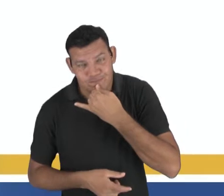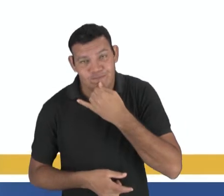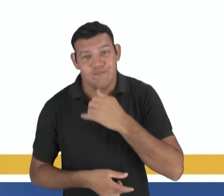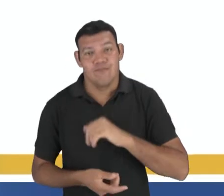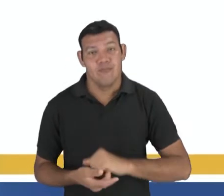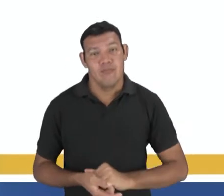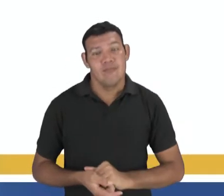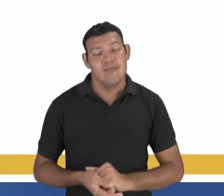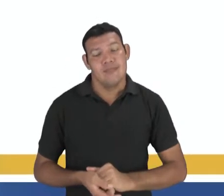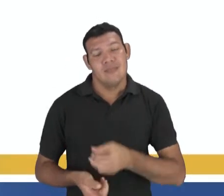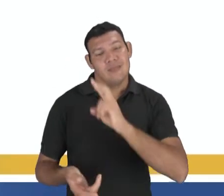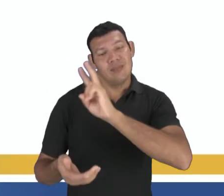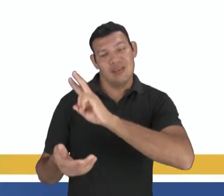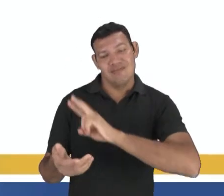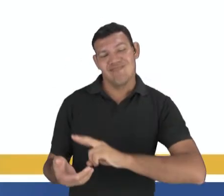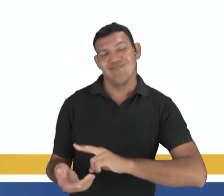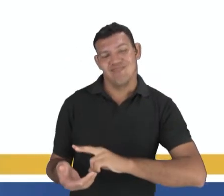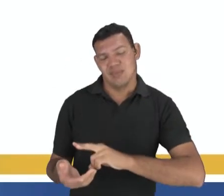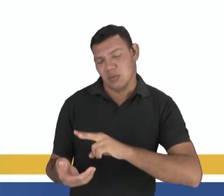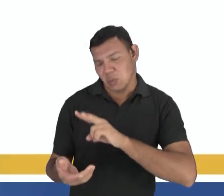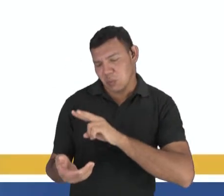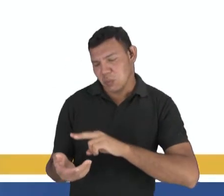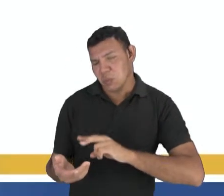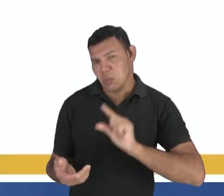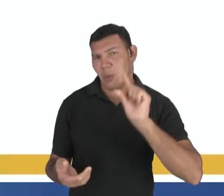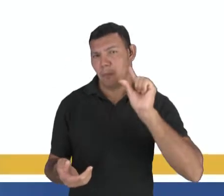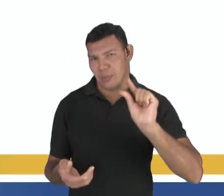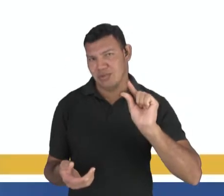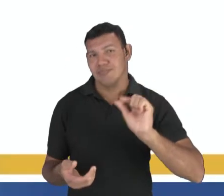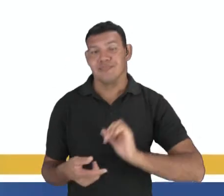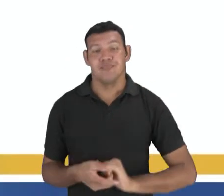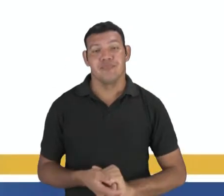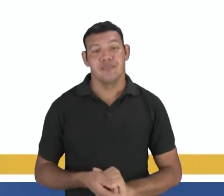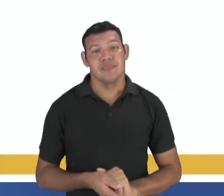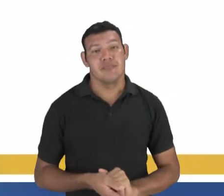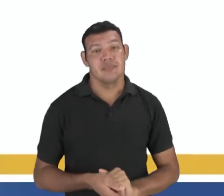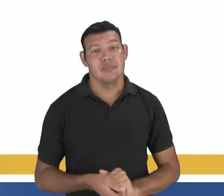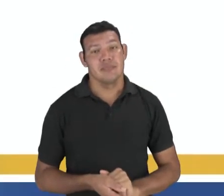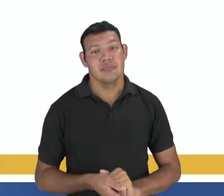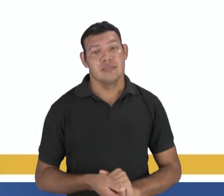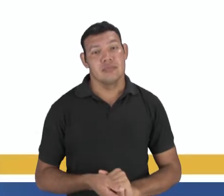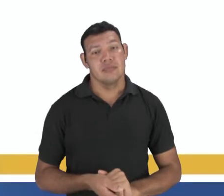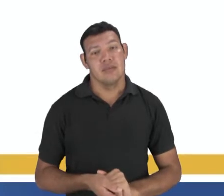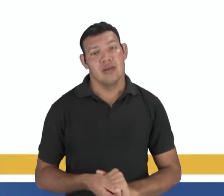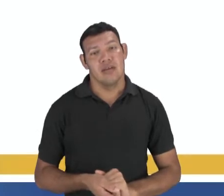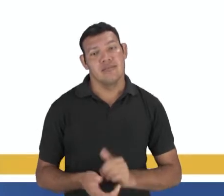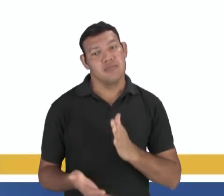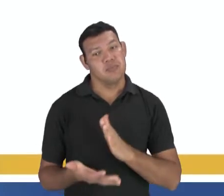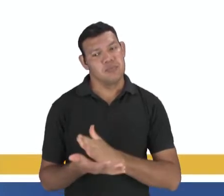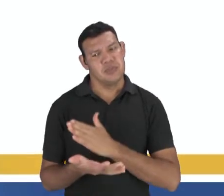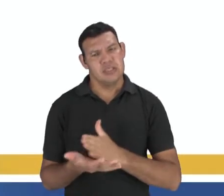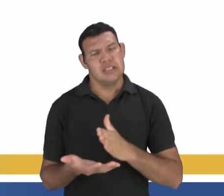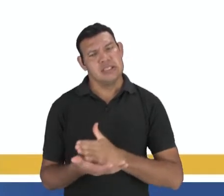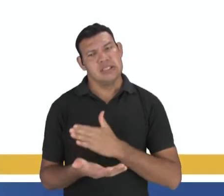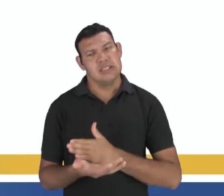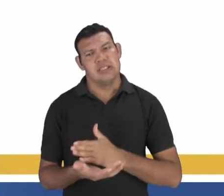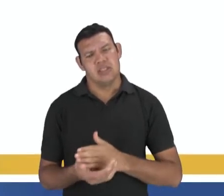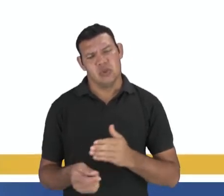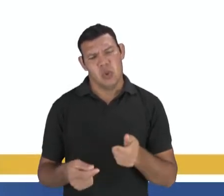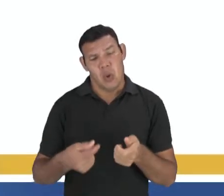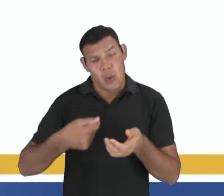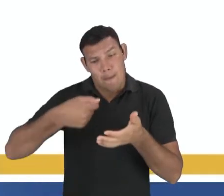infelizmente, se lê pouco, bem pouco. E normalmente ocorre isso por